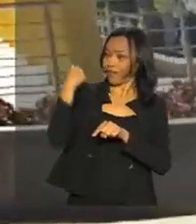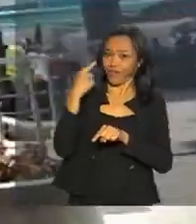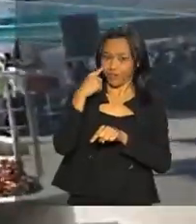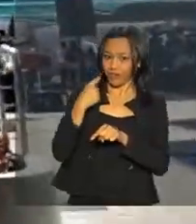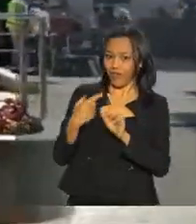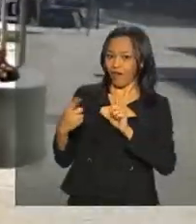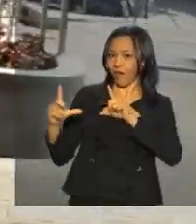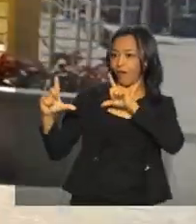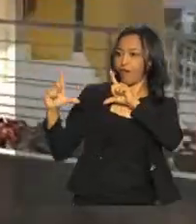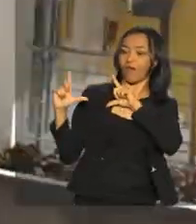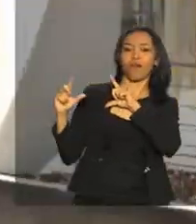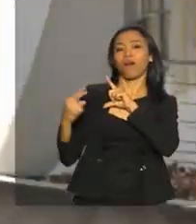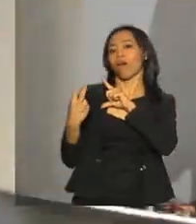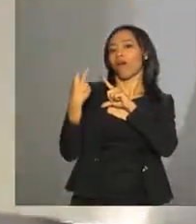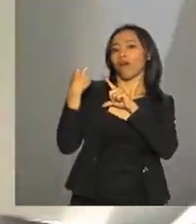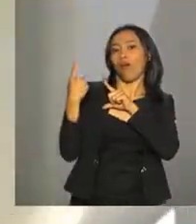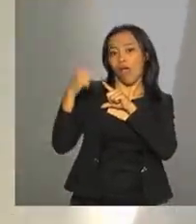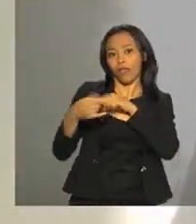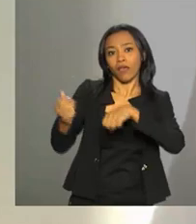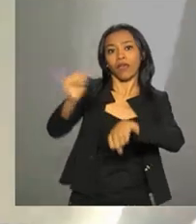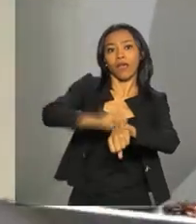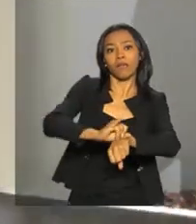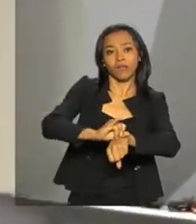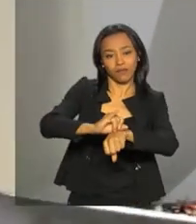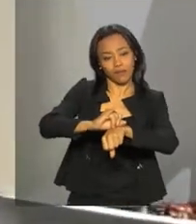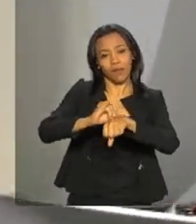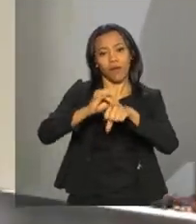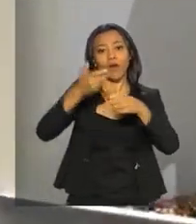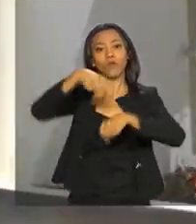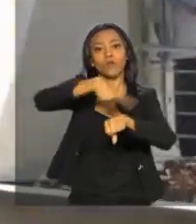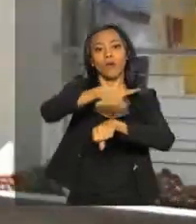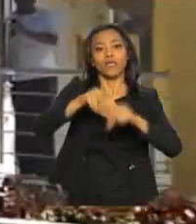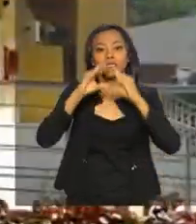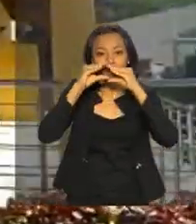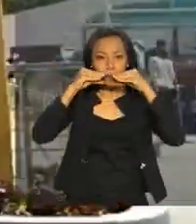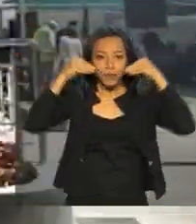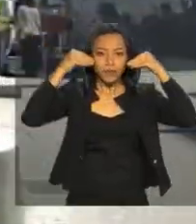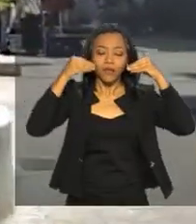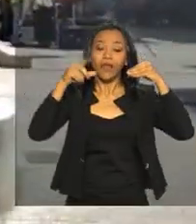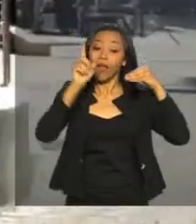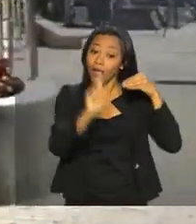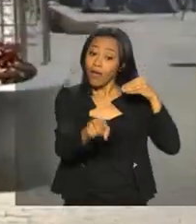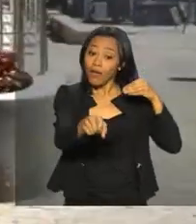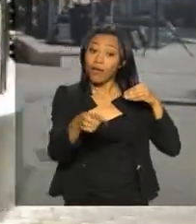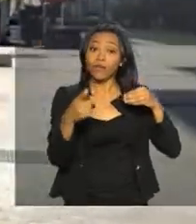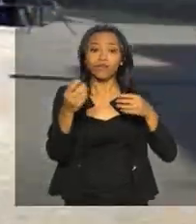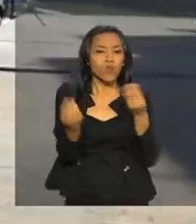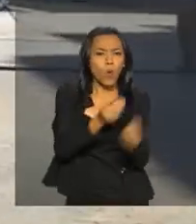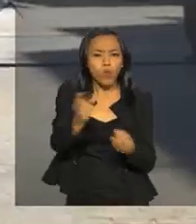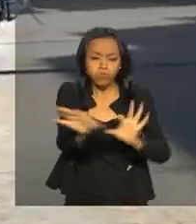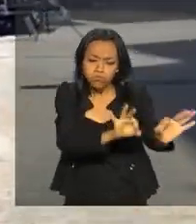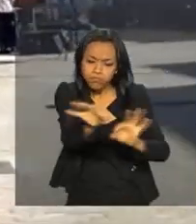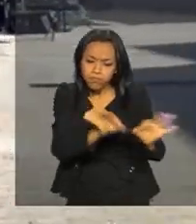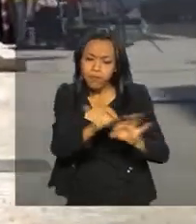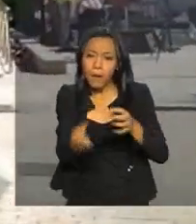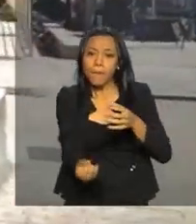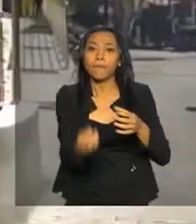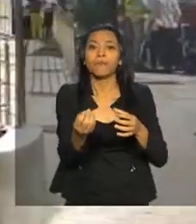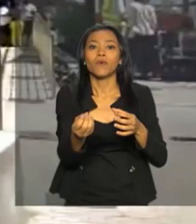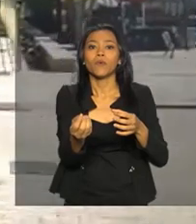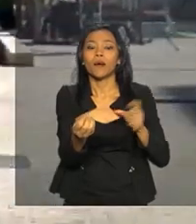para vocês, fica na região central da capital moçambicana. Ele foi instalado aqui através de uma parceria de cooperação